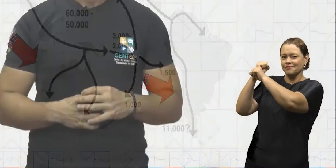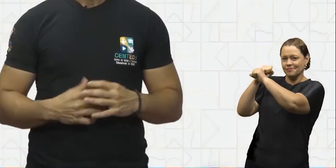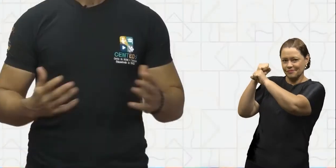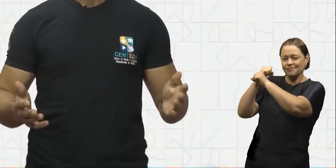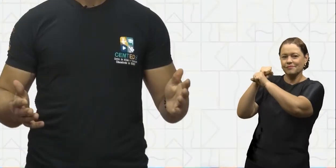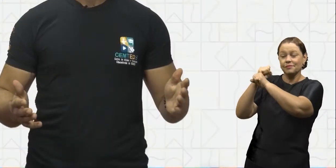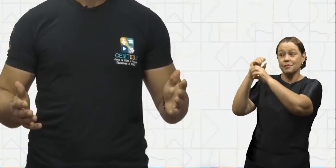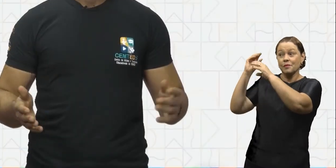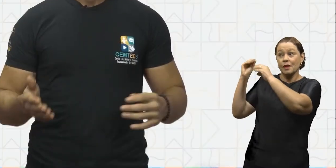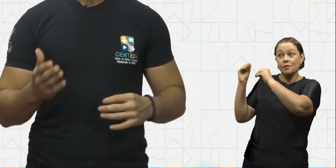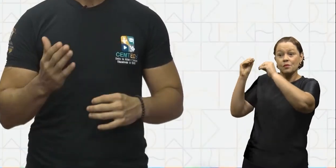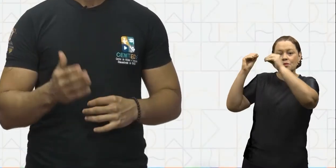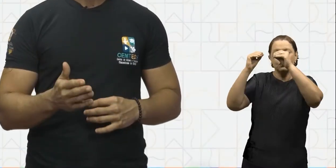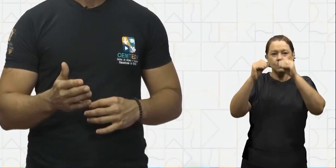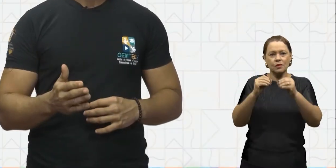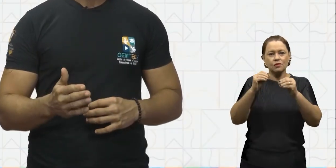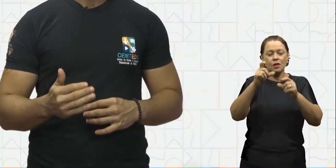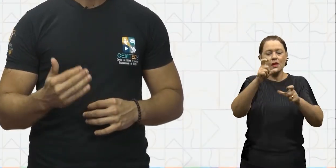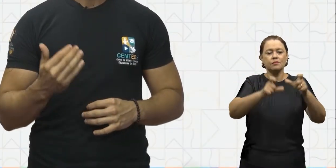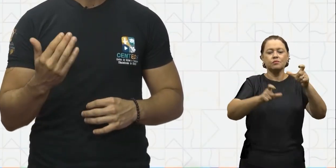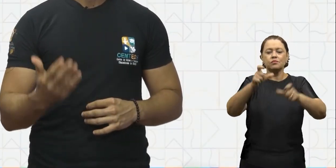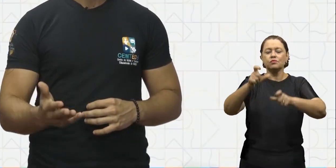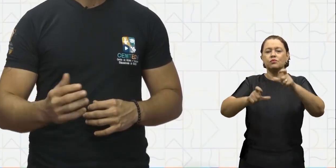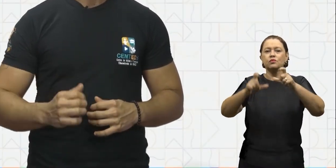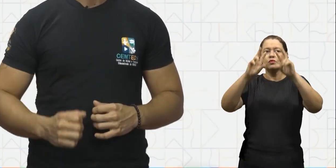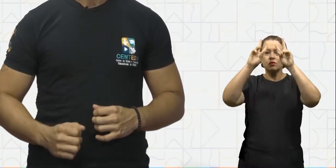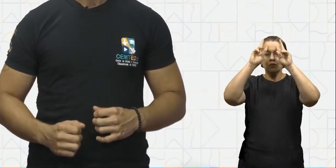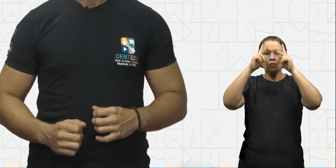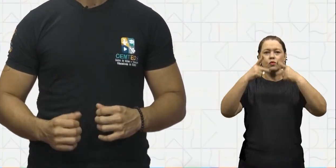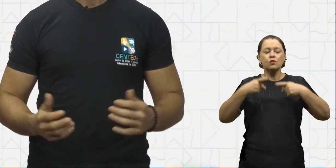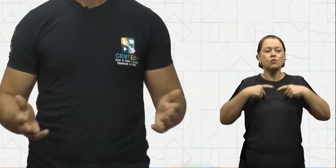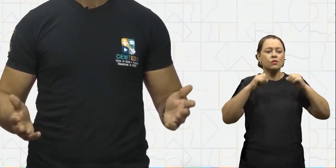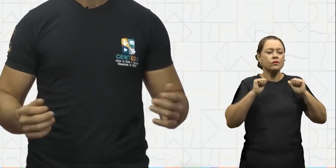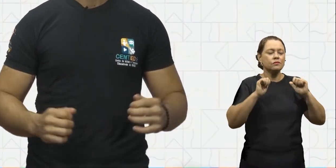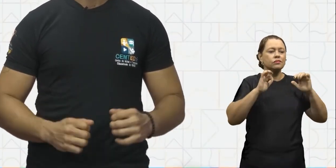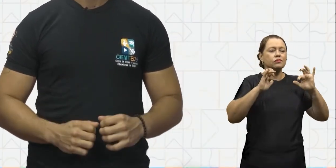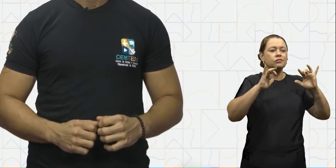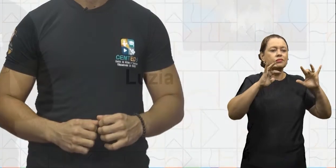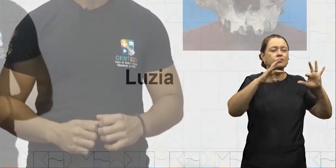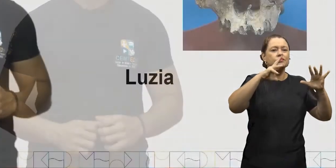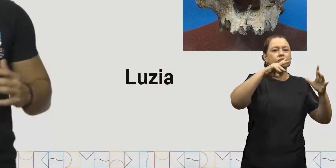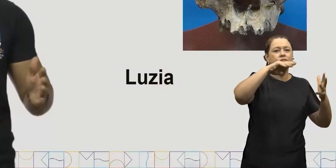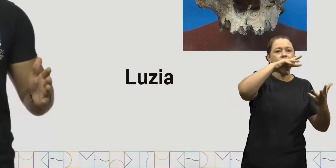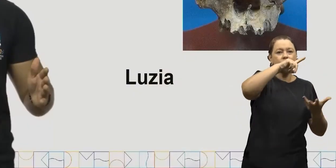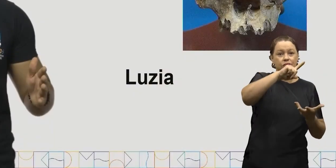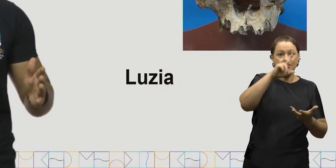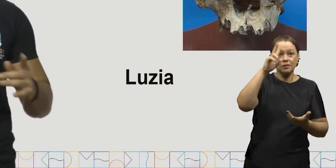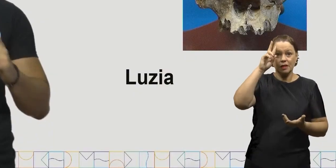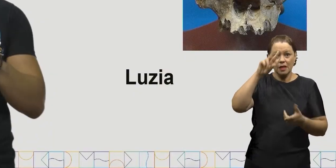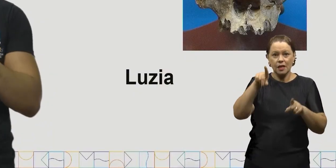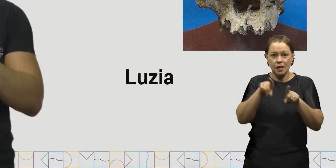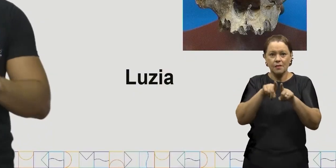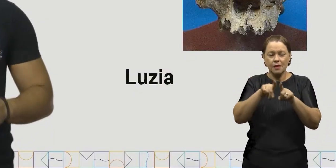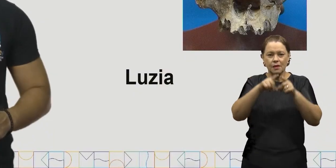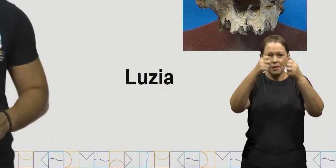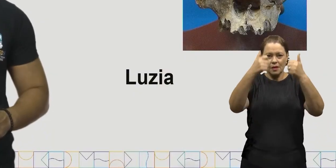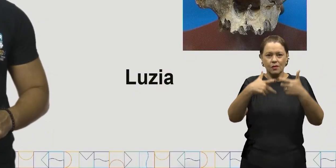anos. Saindo de lá, os grupos humanos foram ocupando as várias partes do nosso planeta. Lembra também